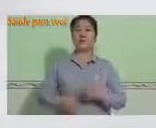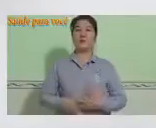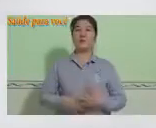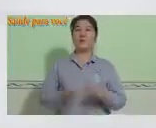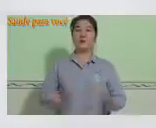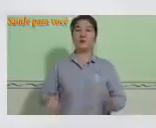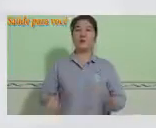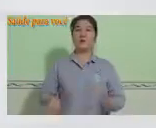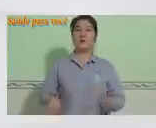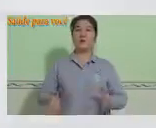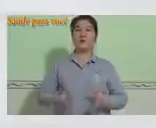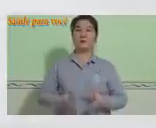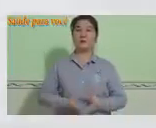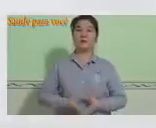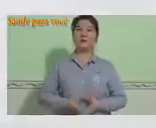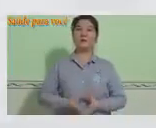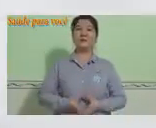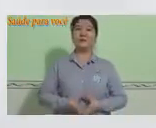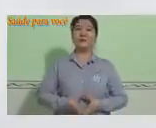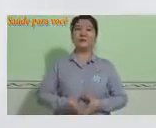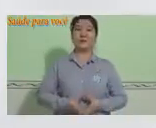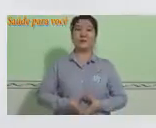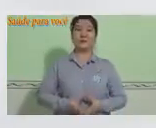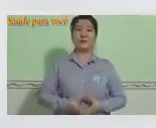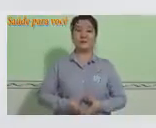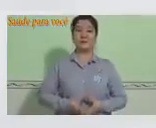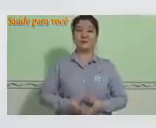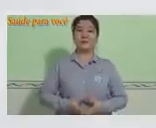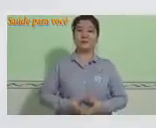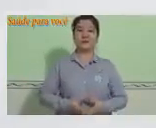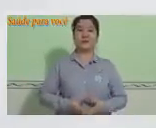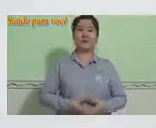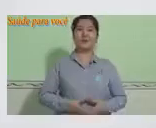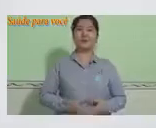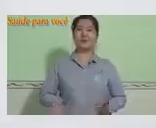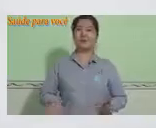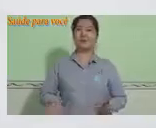vírgula, pois deixa o bebê saciado e com mais tempo até sentir novamente fome.